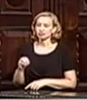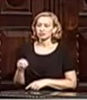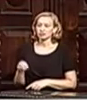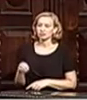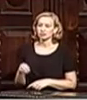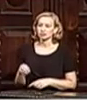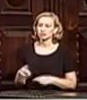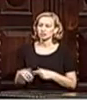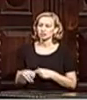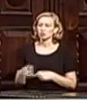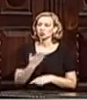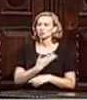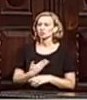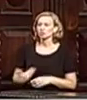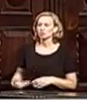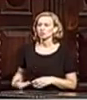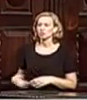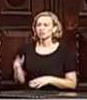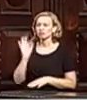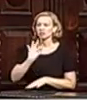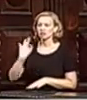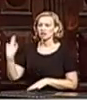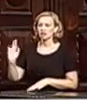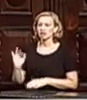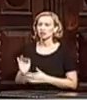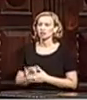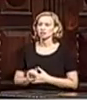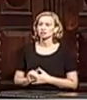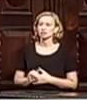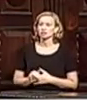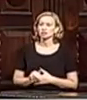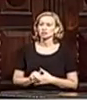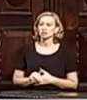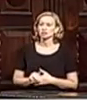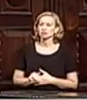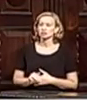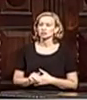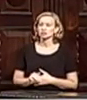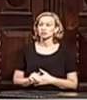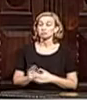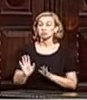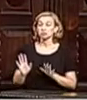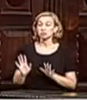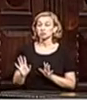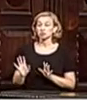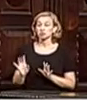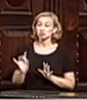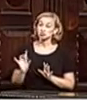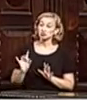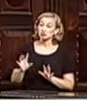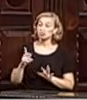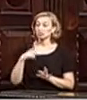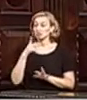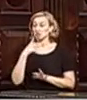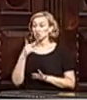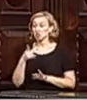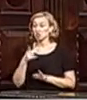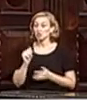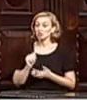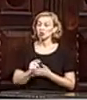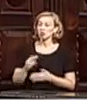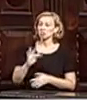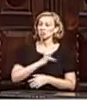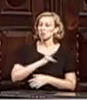que, teoricamente, colocou à disposição do Rio de Janeiro, mas apenas na teoria, as Forças Armadas, a